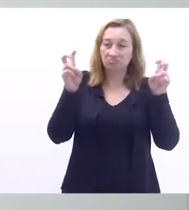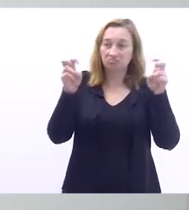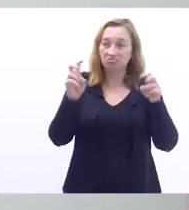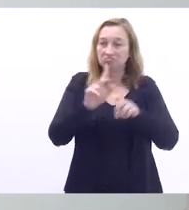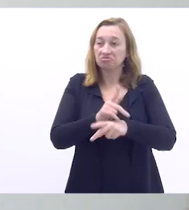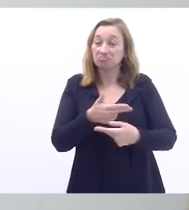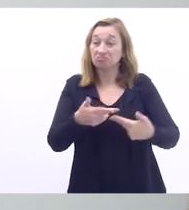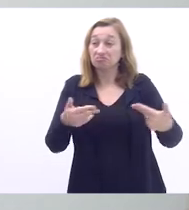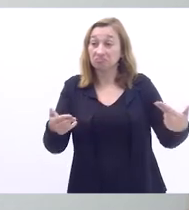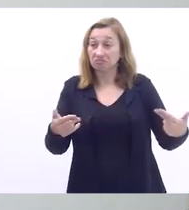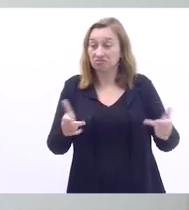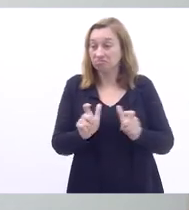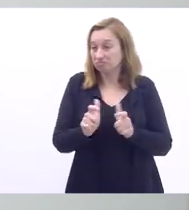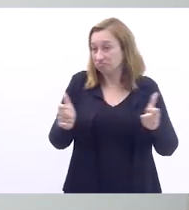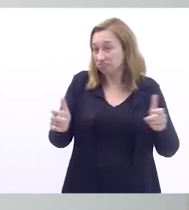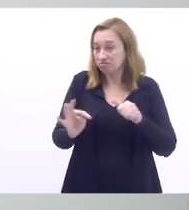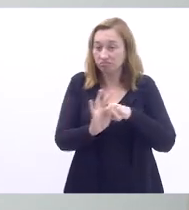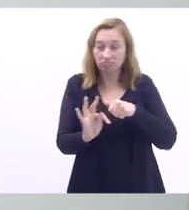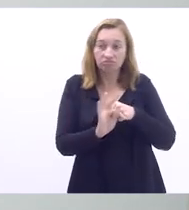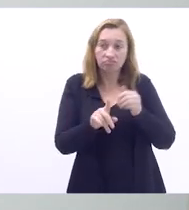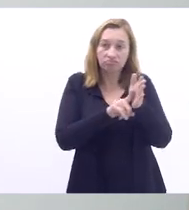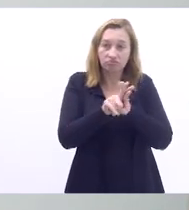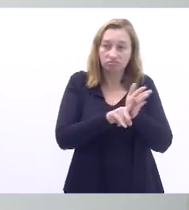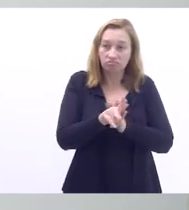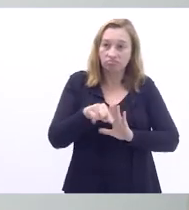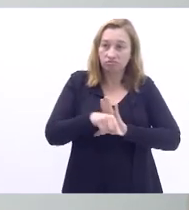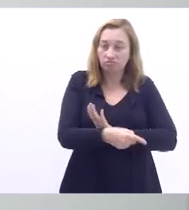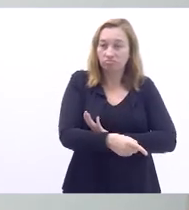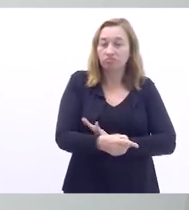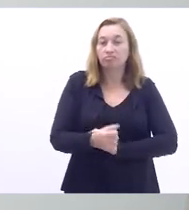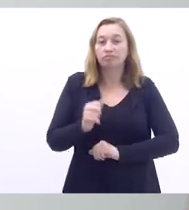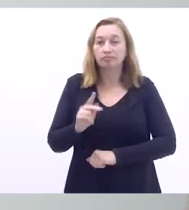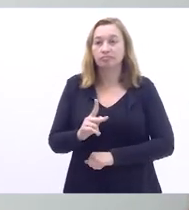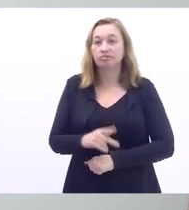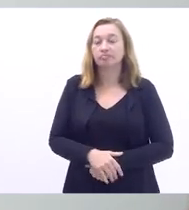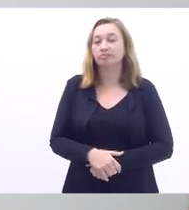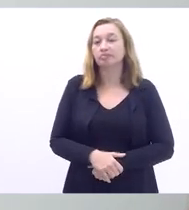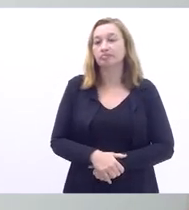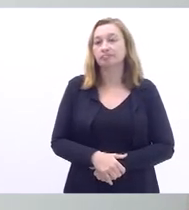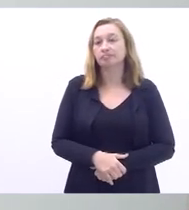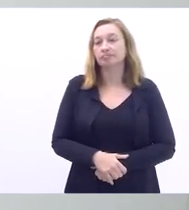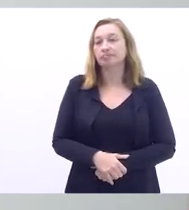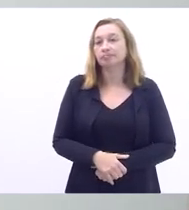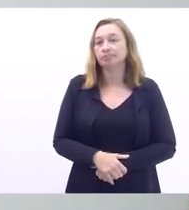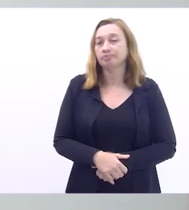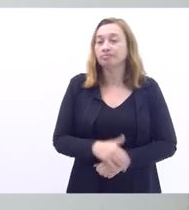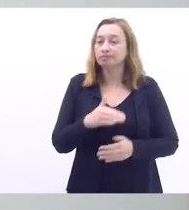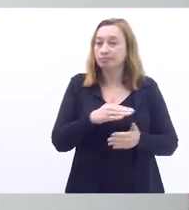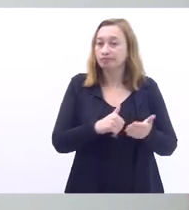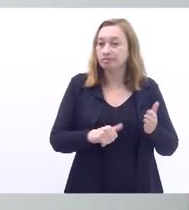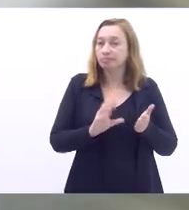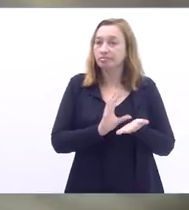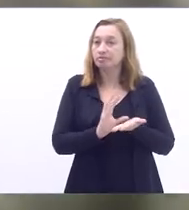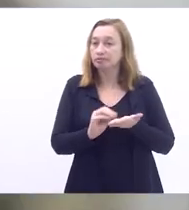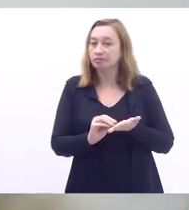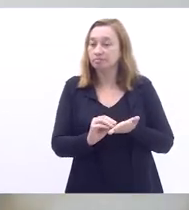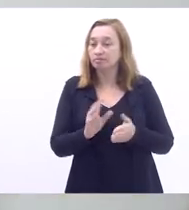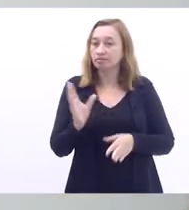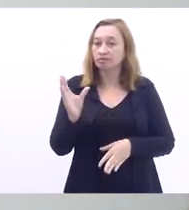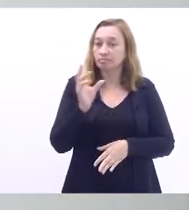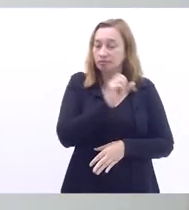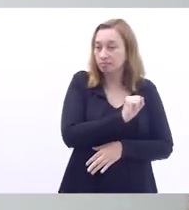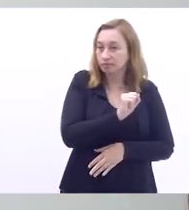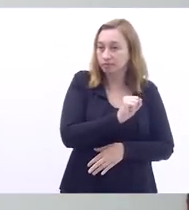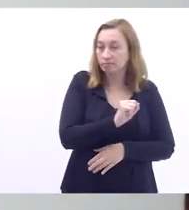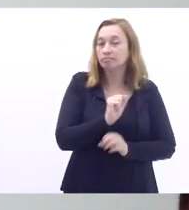muito peculiares muito técnico tem que ser analisado profundamente tá então se isso aqui vo fosse retirado de pauta o mais